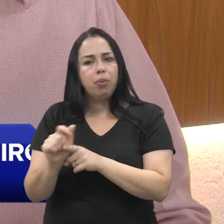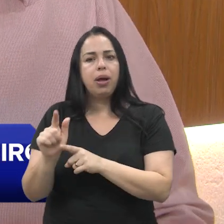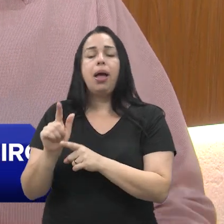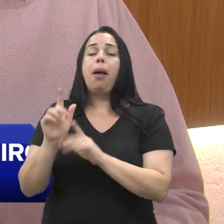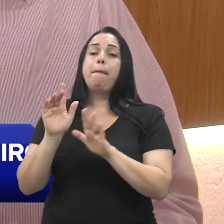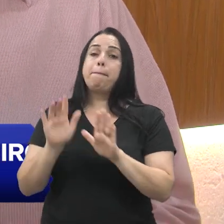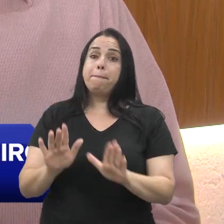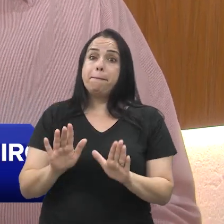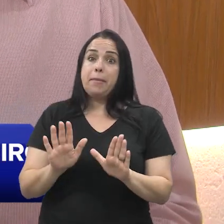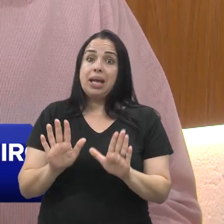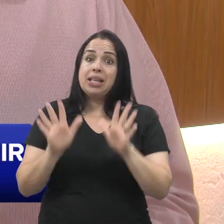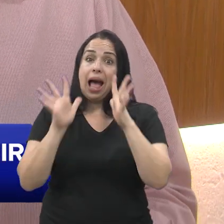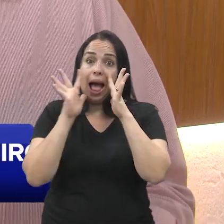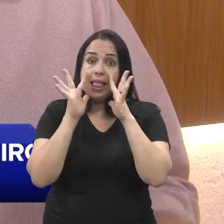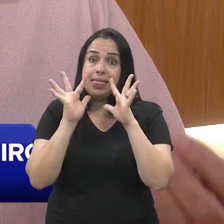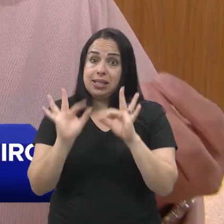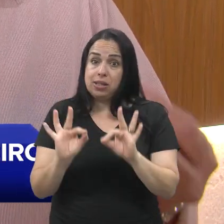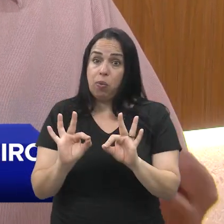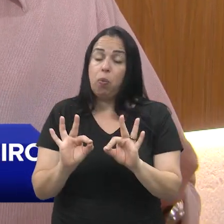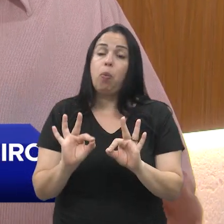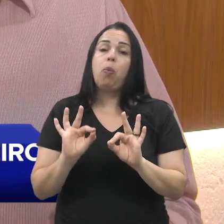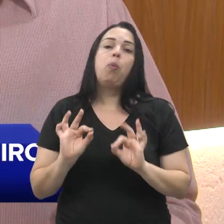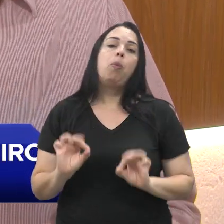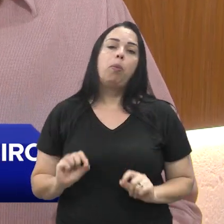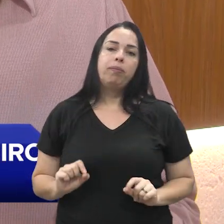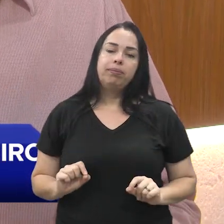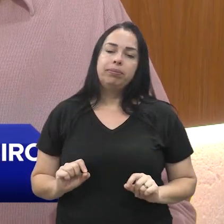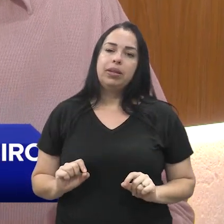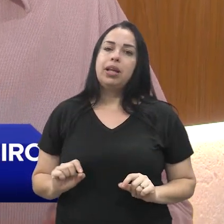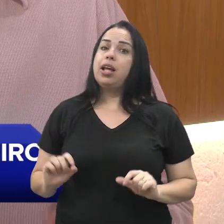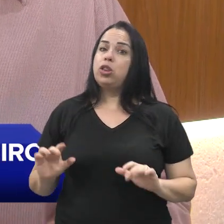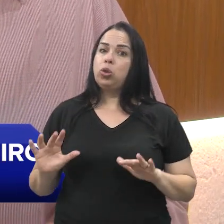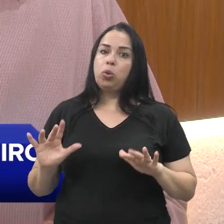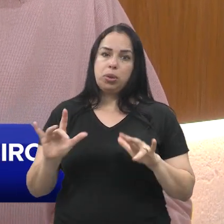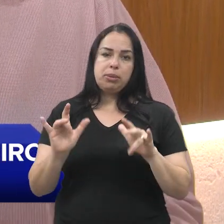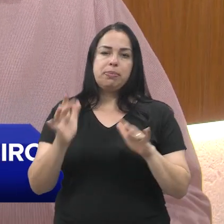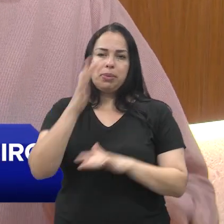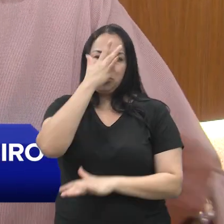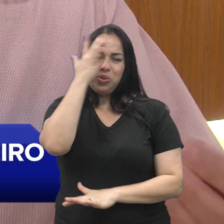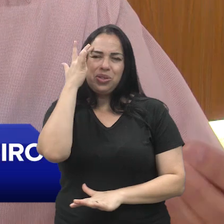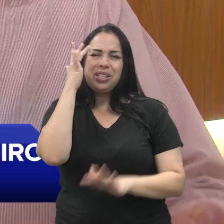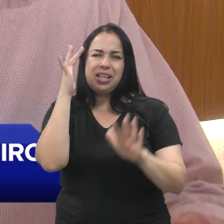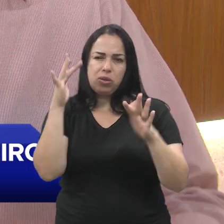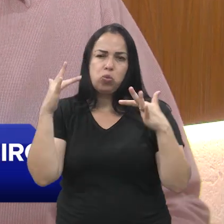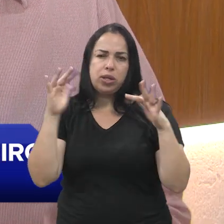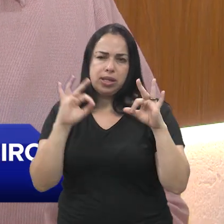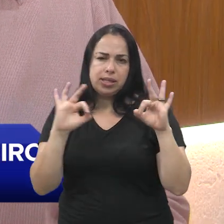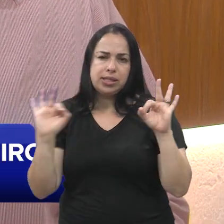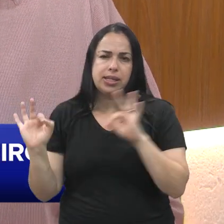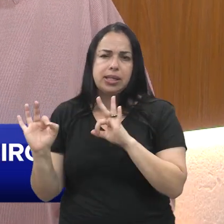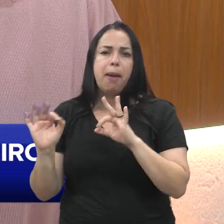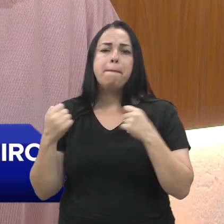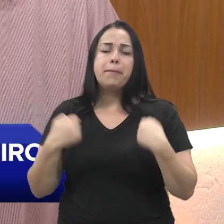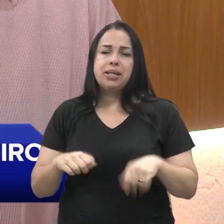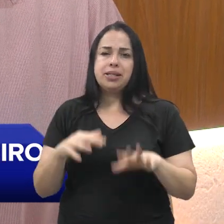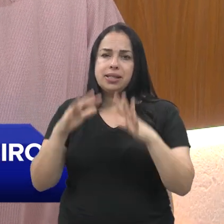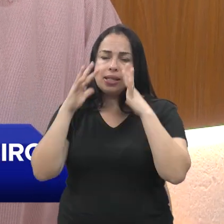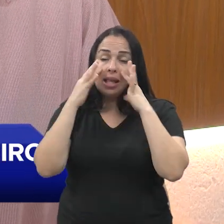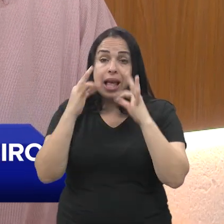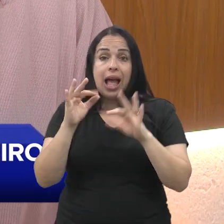for o caso, enfim. Agora, o que eu chamo a atenção, na verdade, João, e todos que nos assistem, é